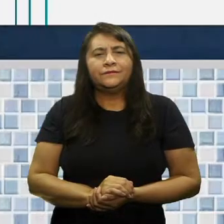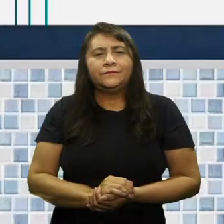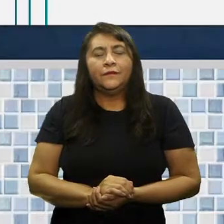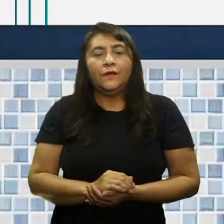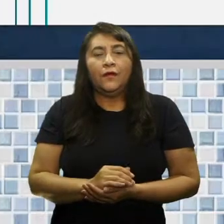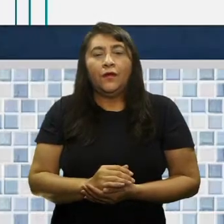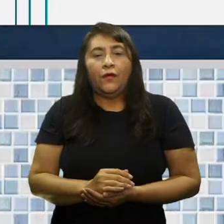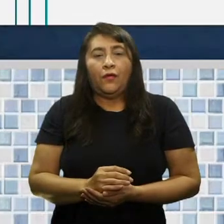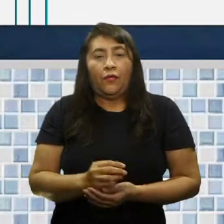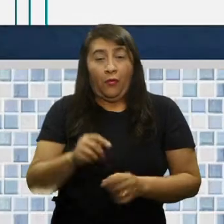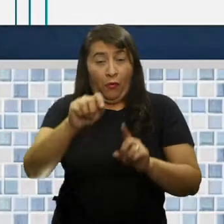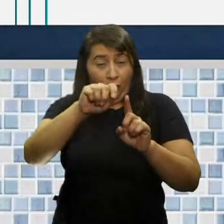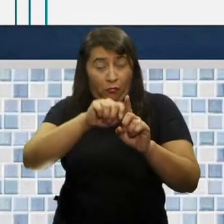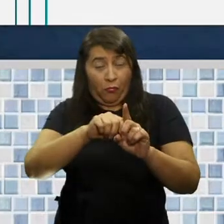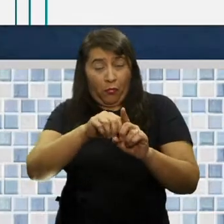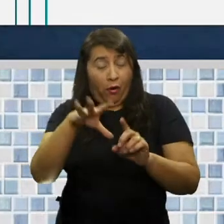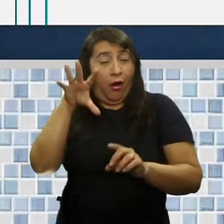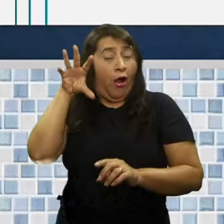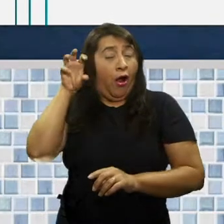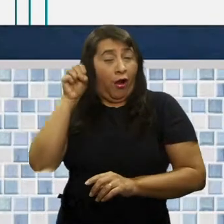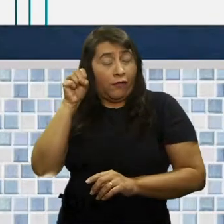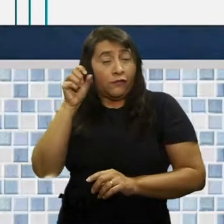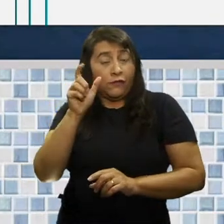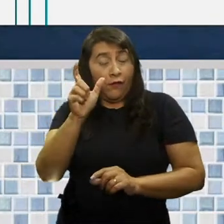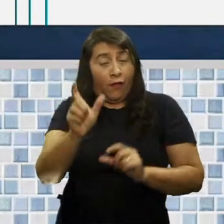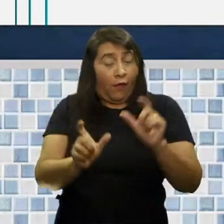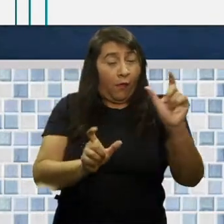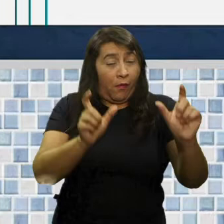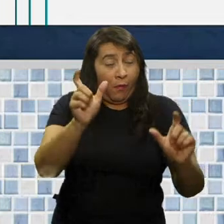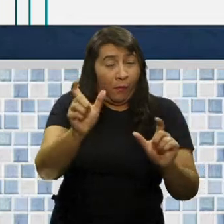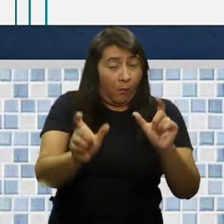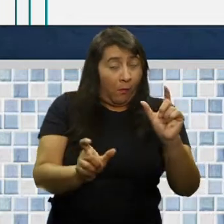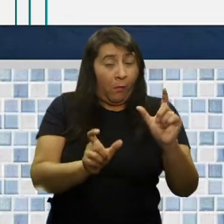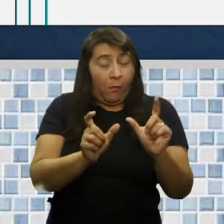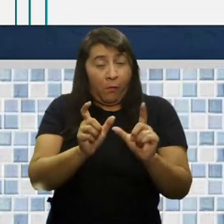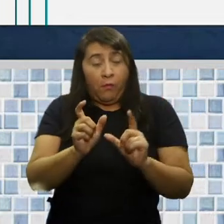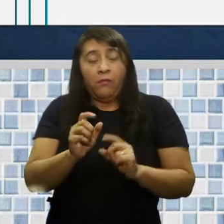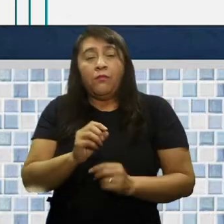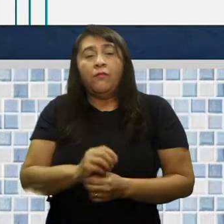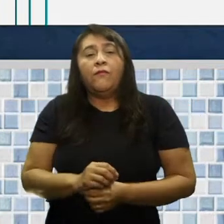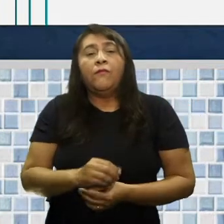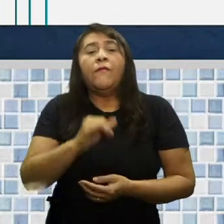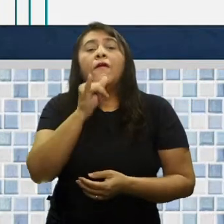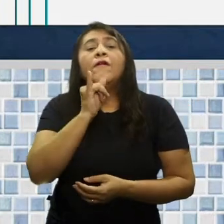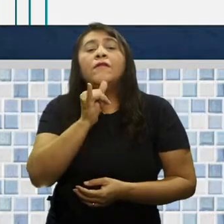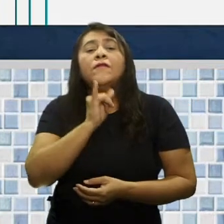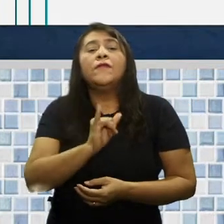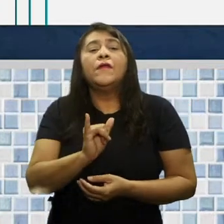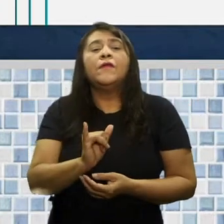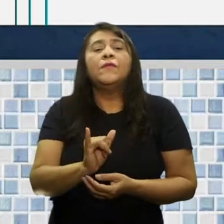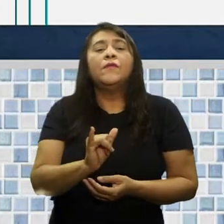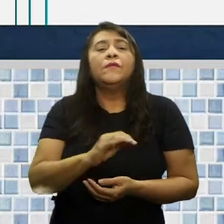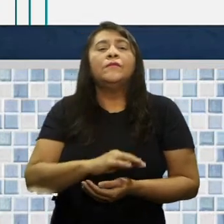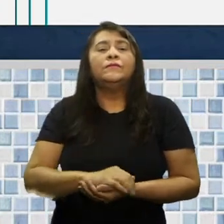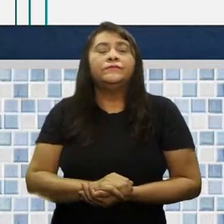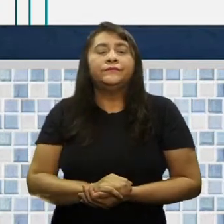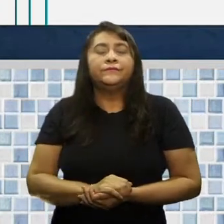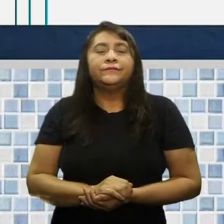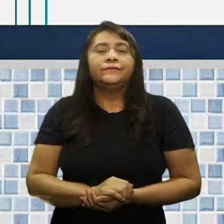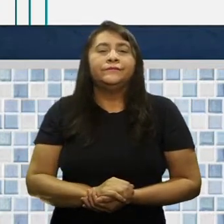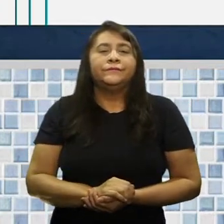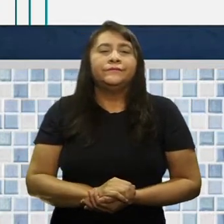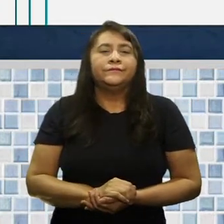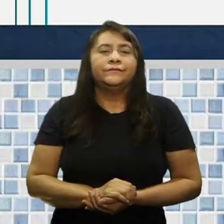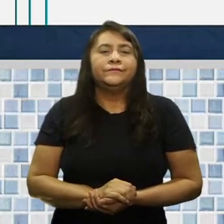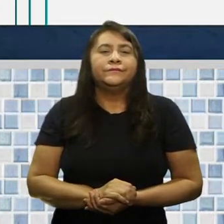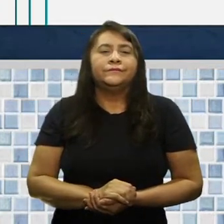Então, nos últimos meses, você ouviu algumas dessas palavras, dessas expressões? Por exemplo, sneeze, protect